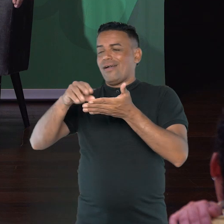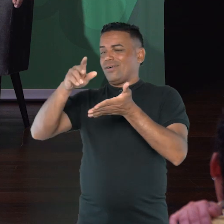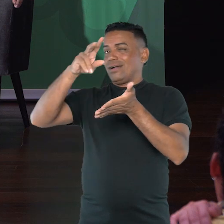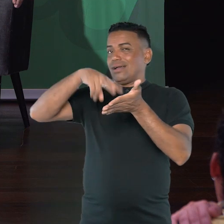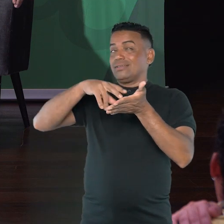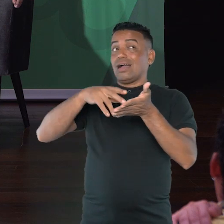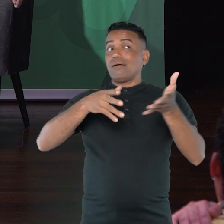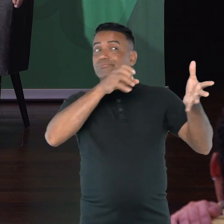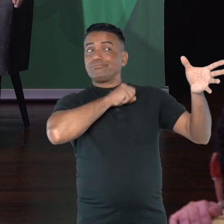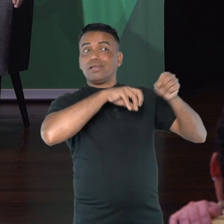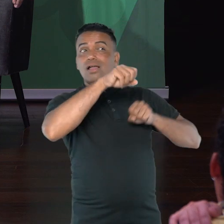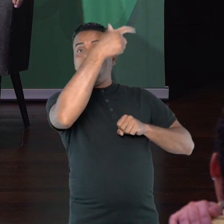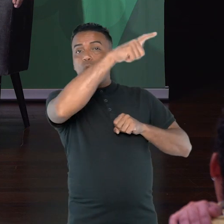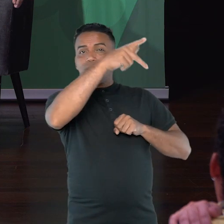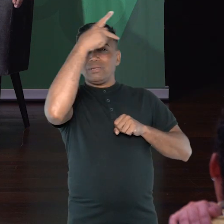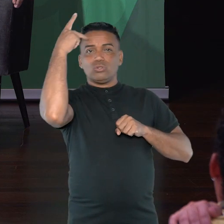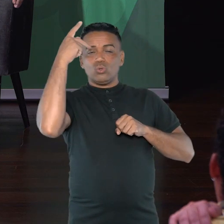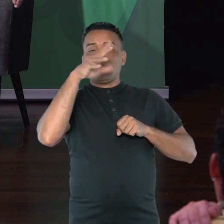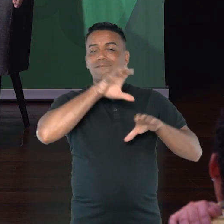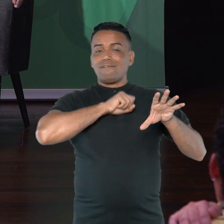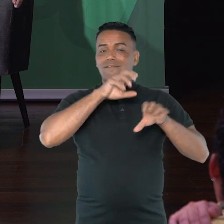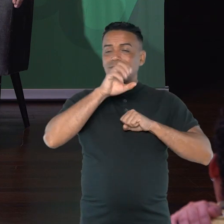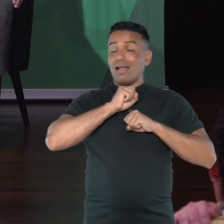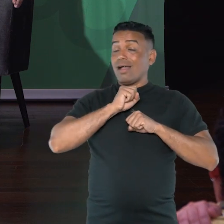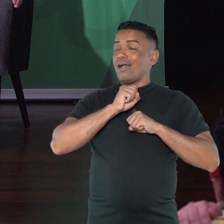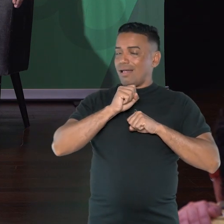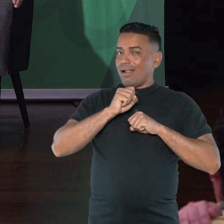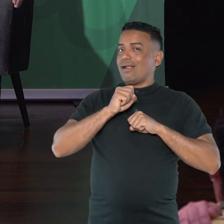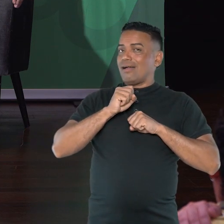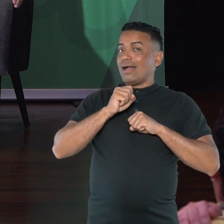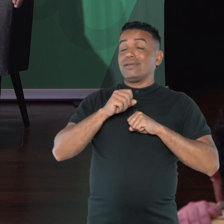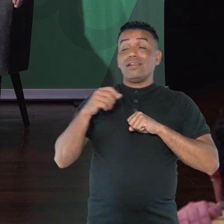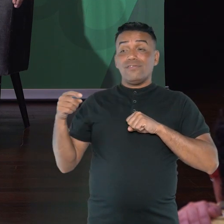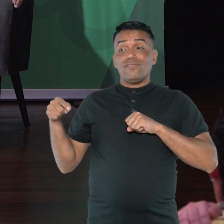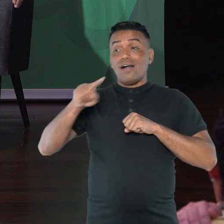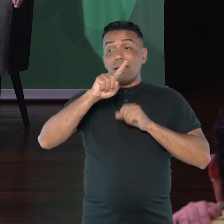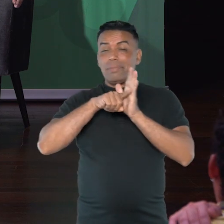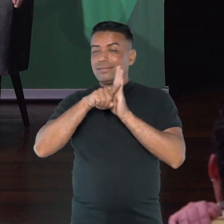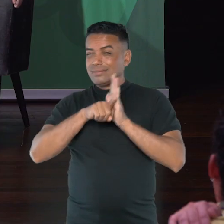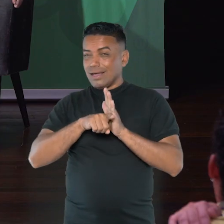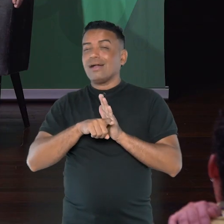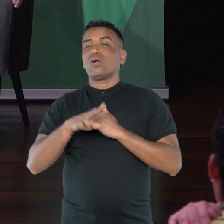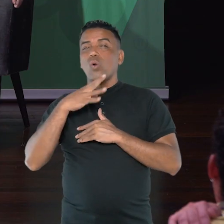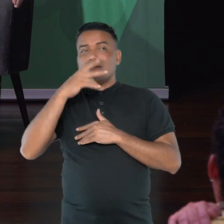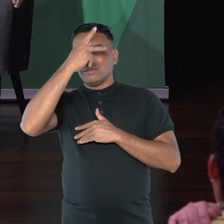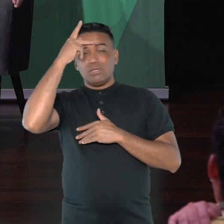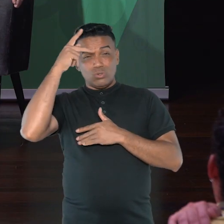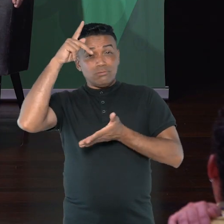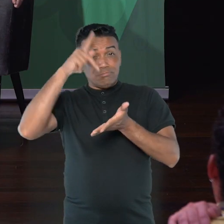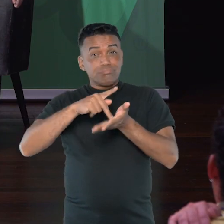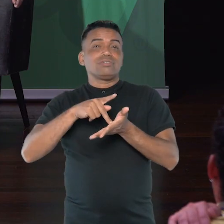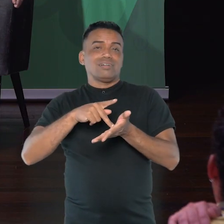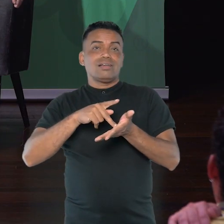ele está escutando histórias de outras pessoas. E aí ele vai atrás e ele conhece a pessoa que escreve as histórias do Aurélio Diniz.